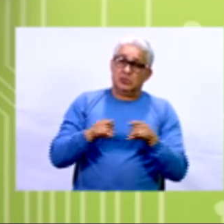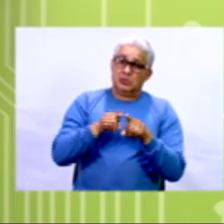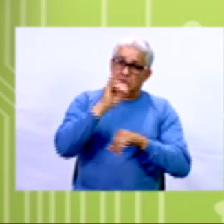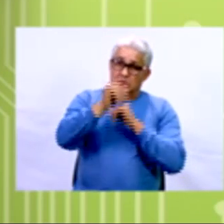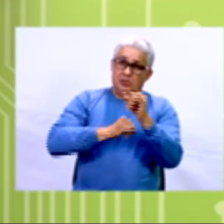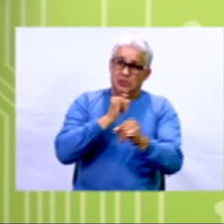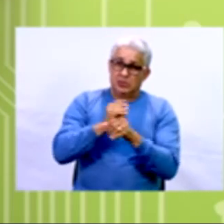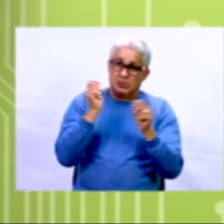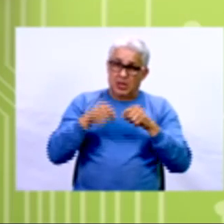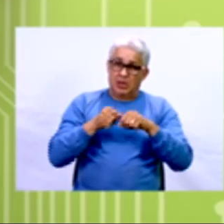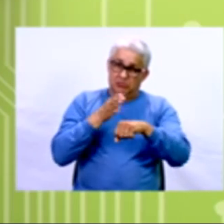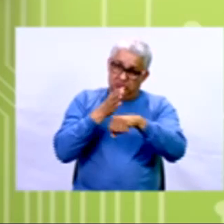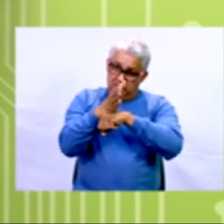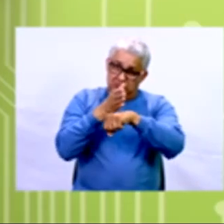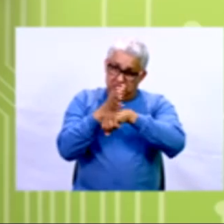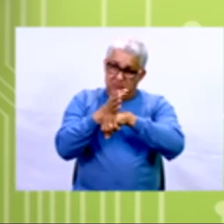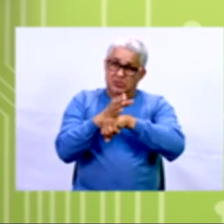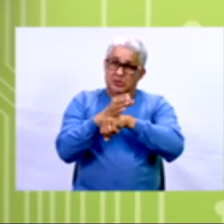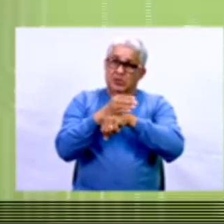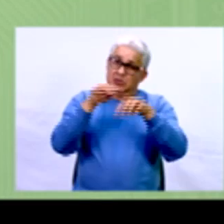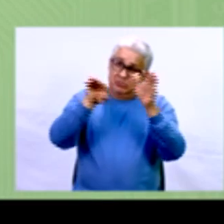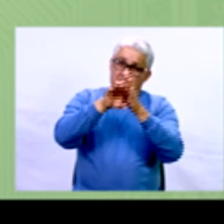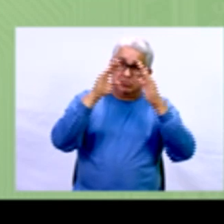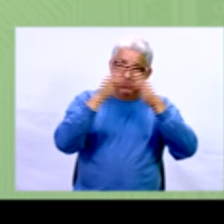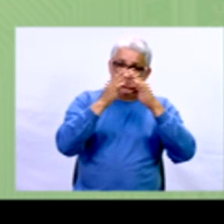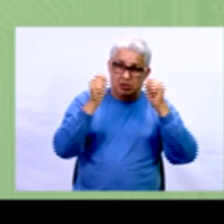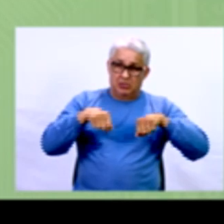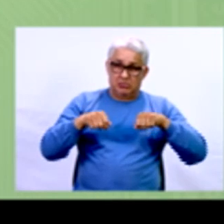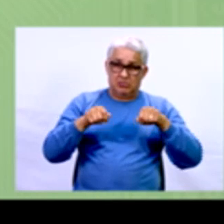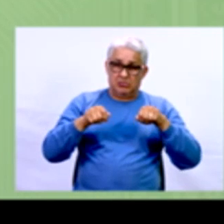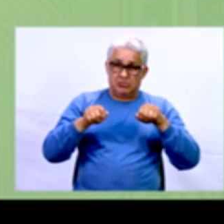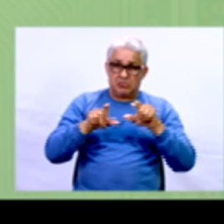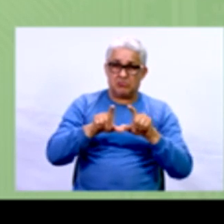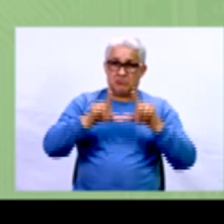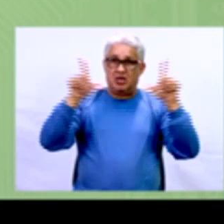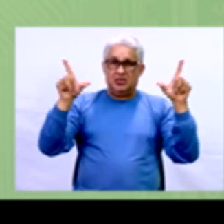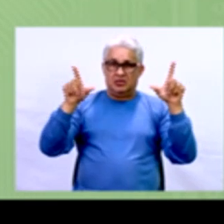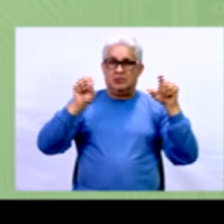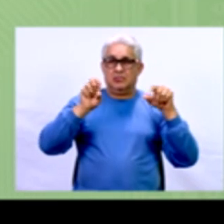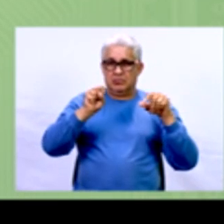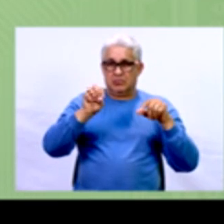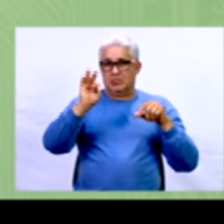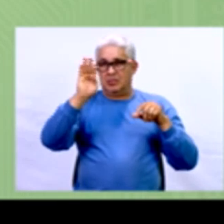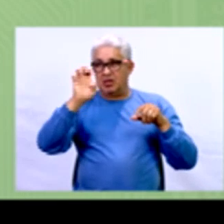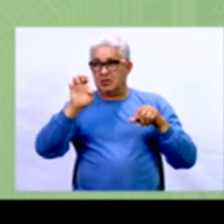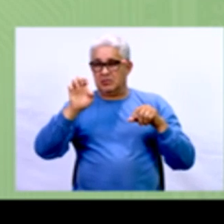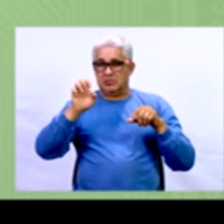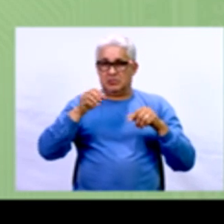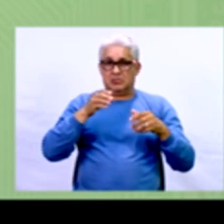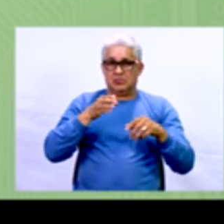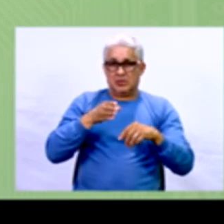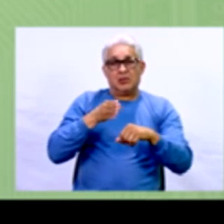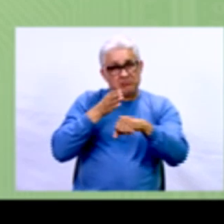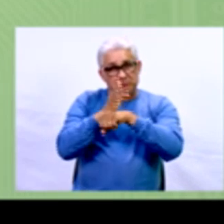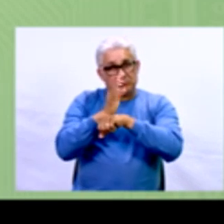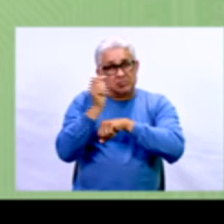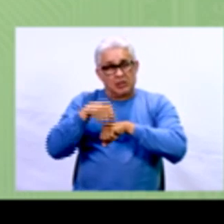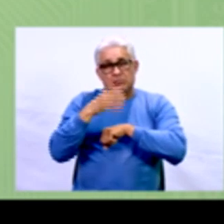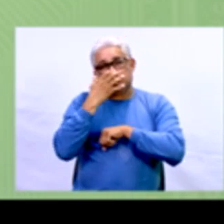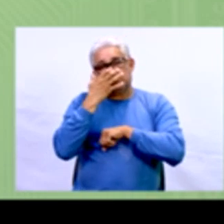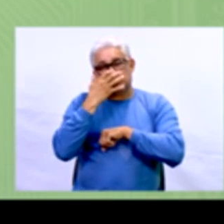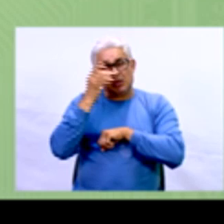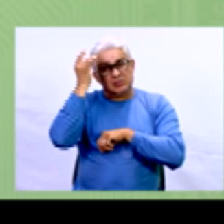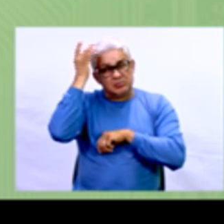internet, já pode chegar em casa e abrir esses sites aqui. Acessa para vocês verem. É de